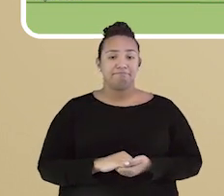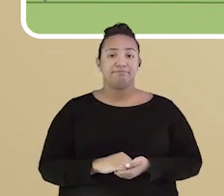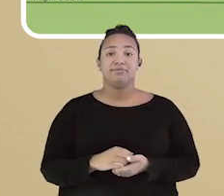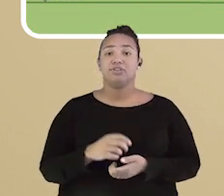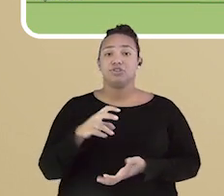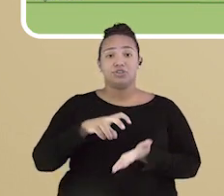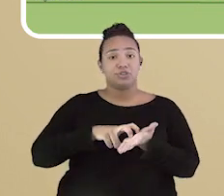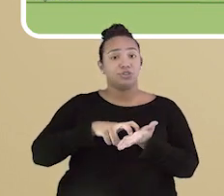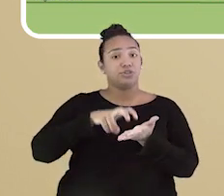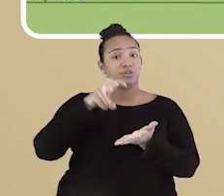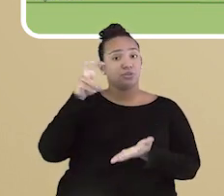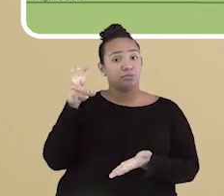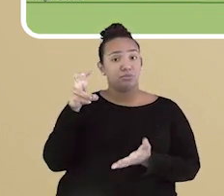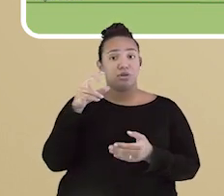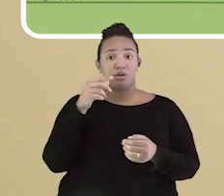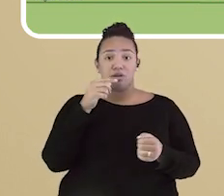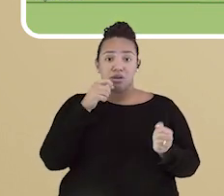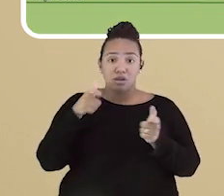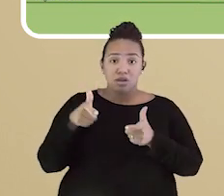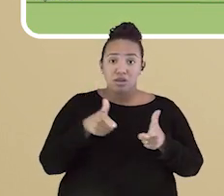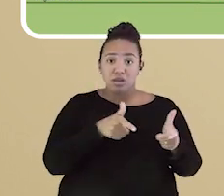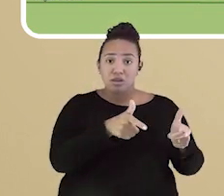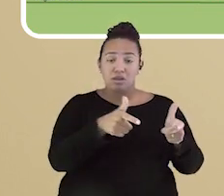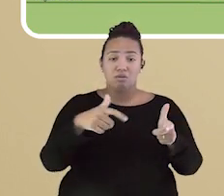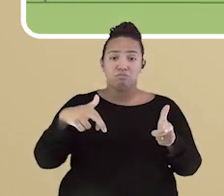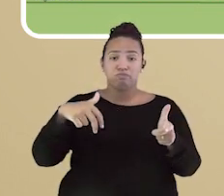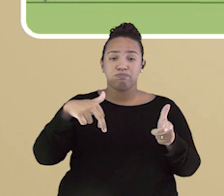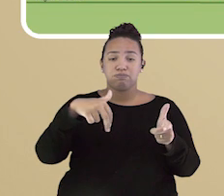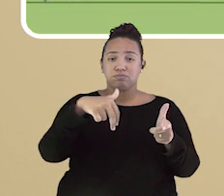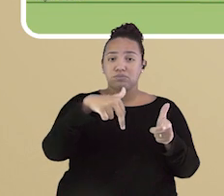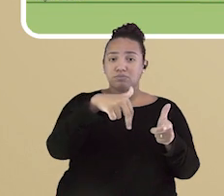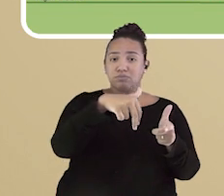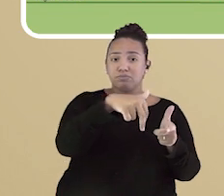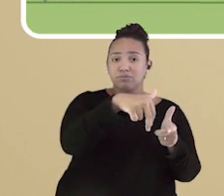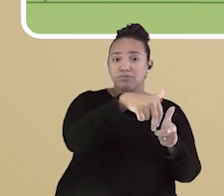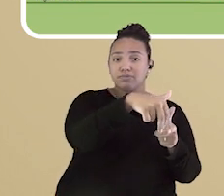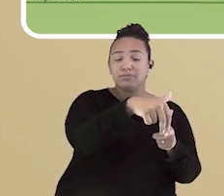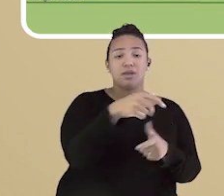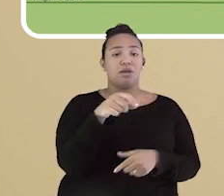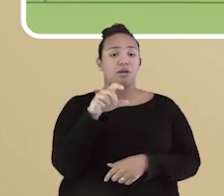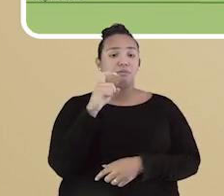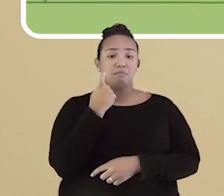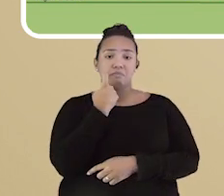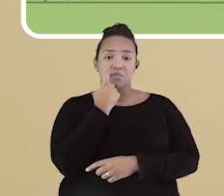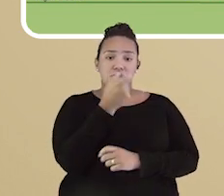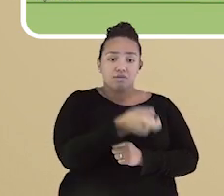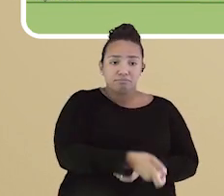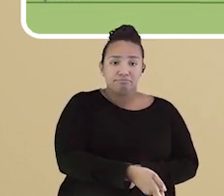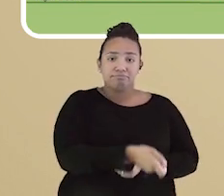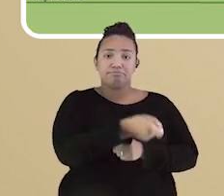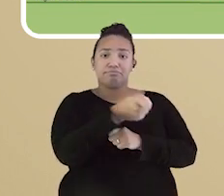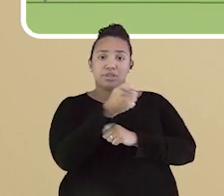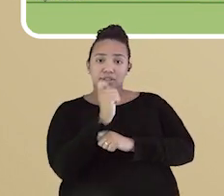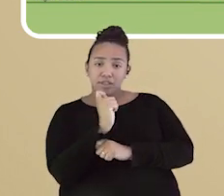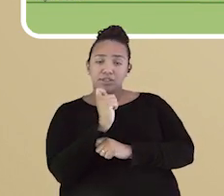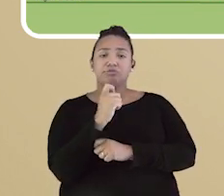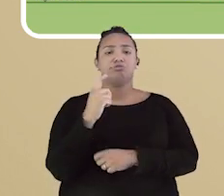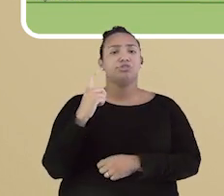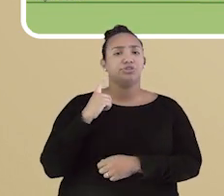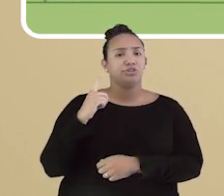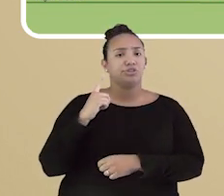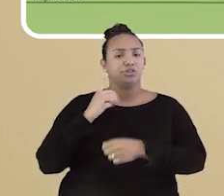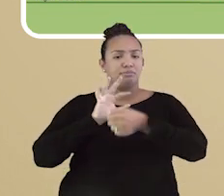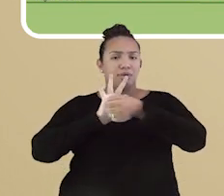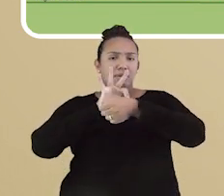manhã próximo ao rio e cumprimentava os vizinhos peixinhos, os insetos, as minhocas e todos os